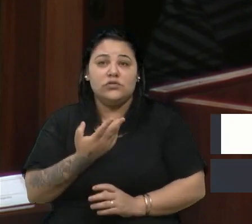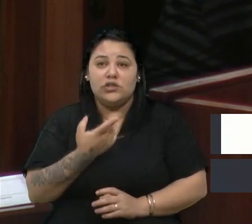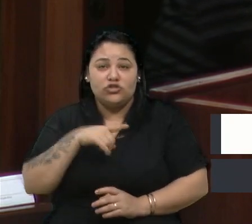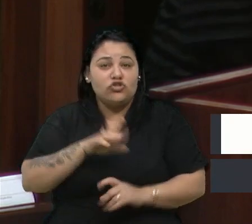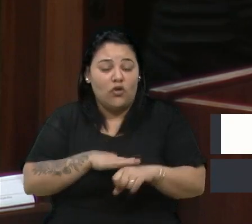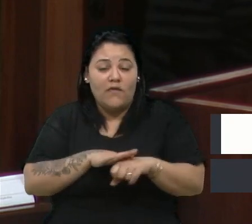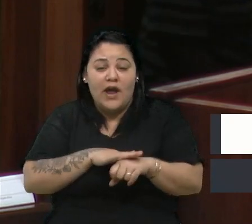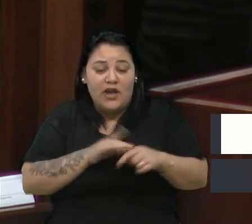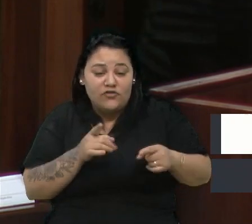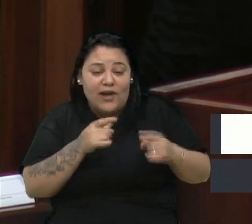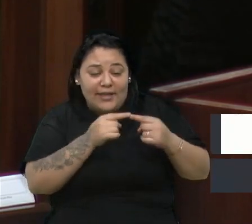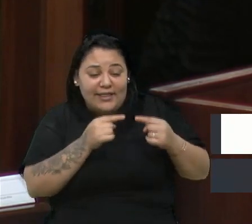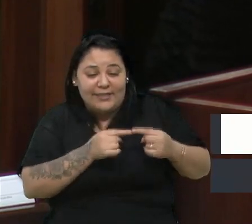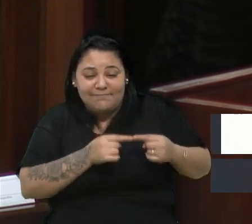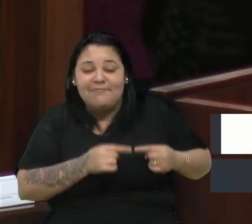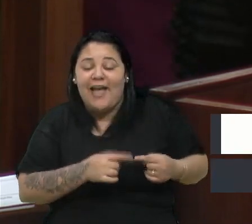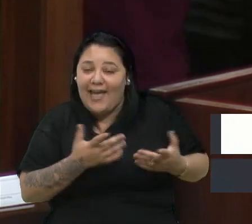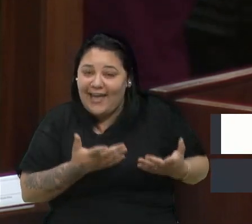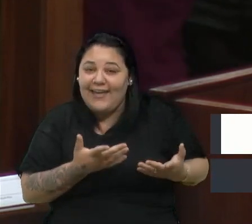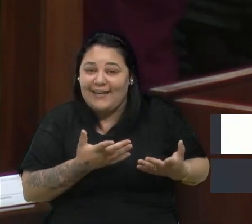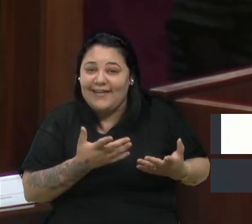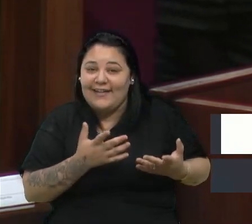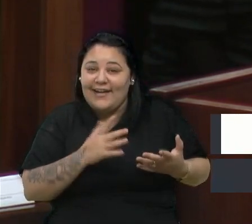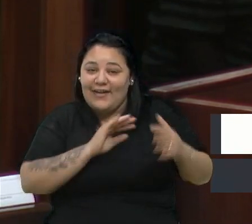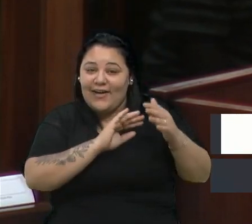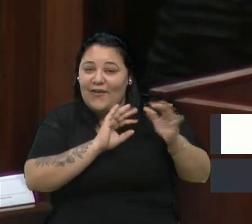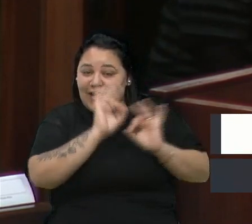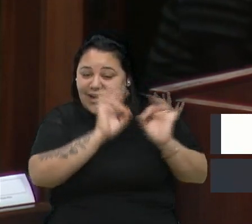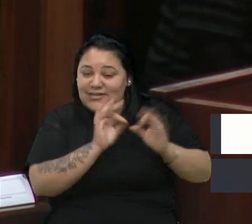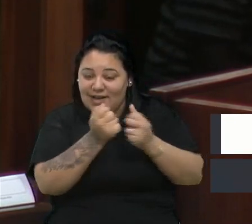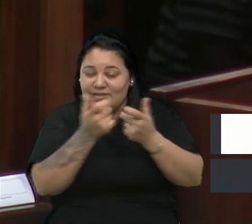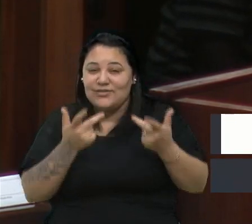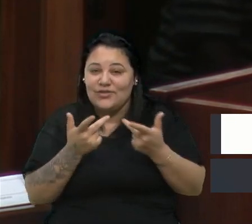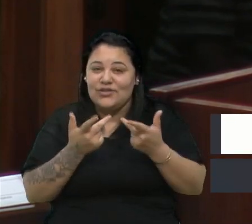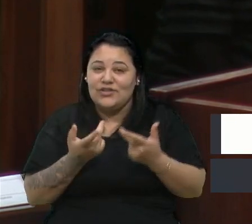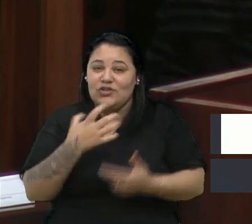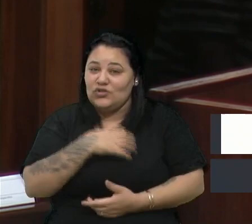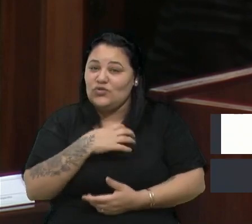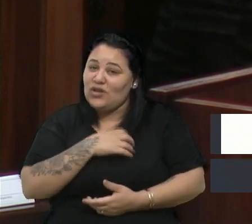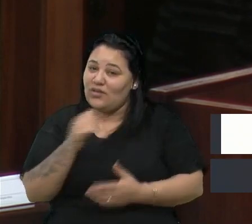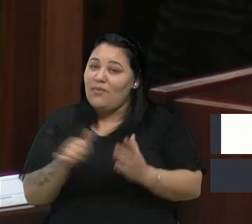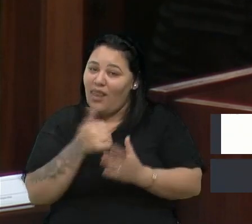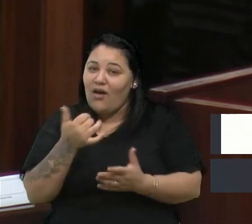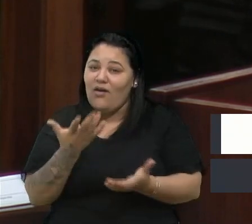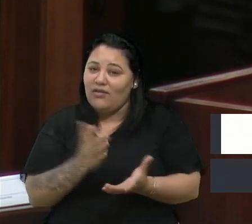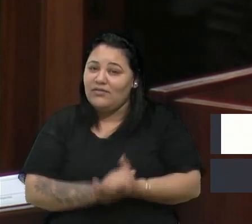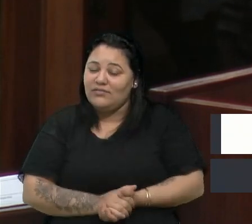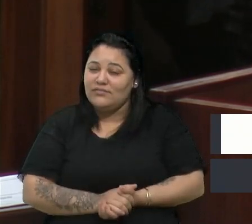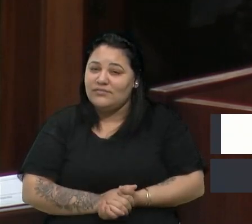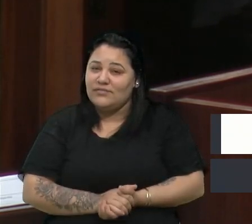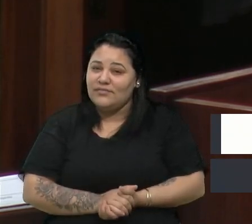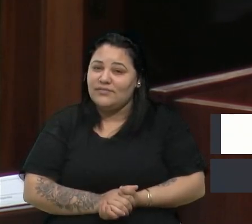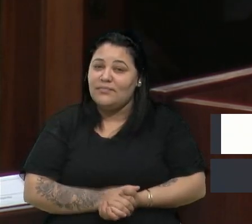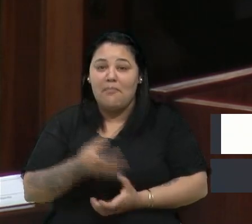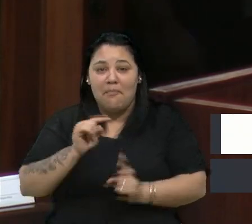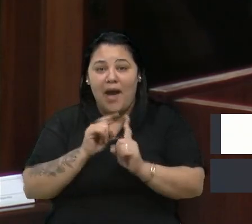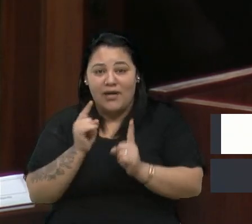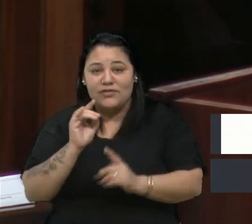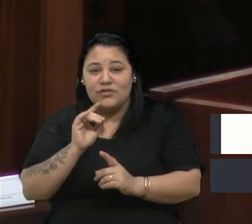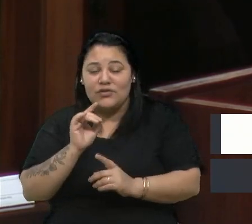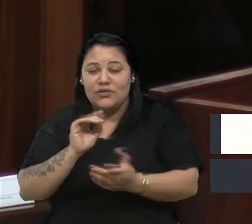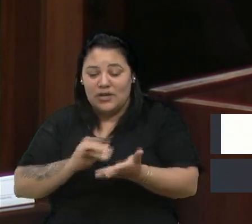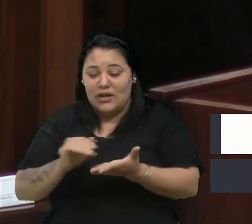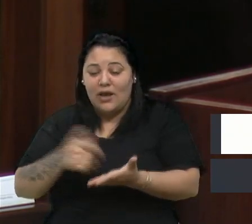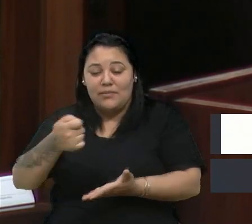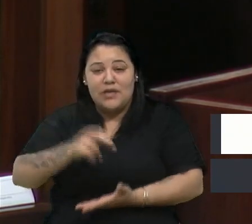vai tentando ajeitar as coisas de uma forma conforme os secretários nos dizem. Mas,